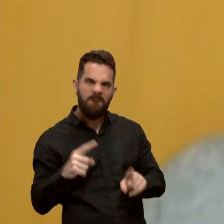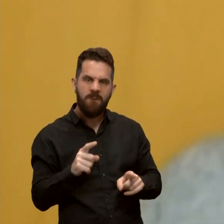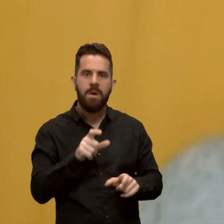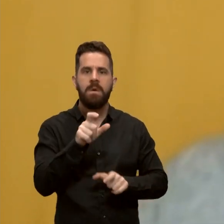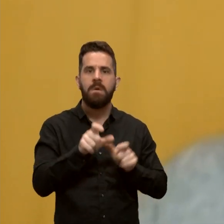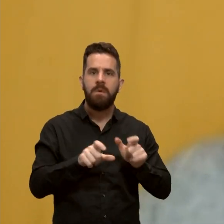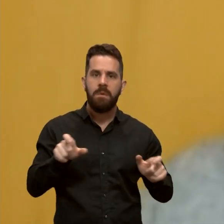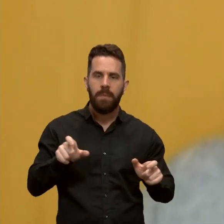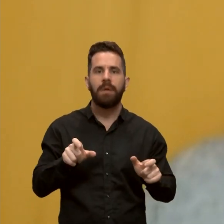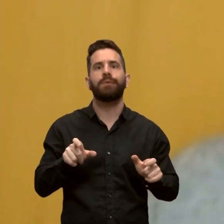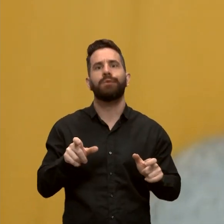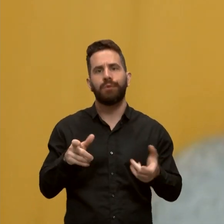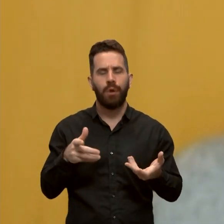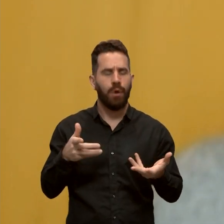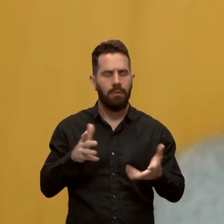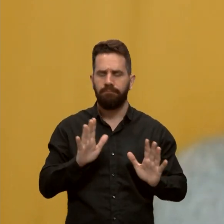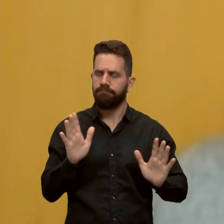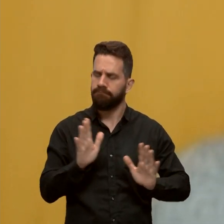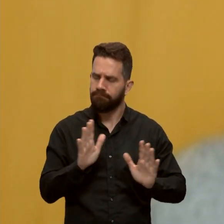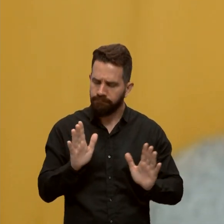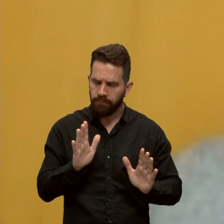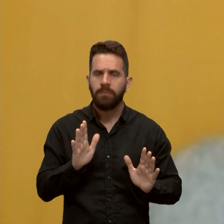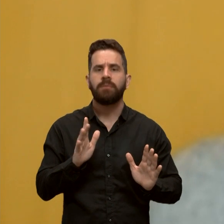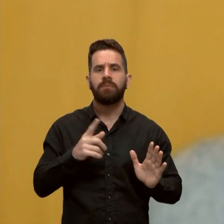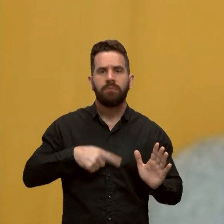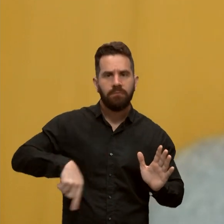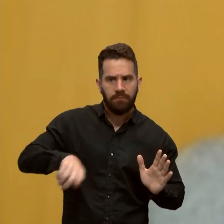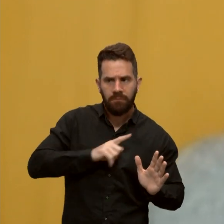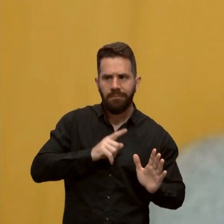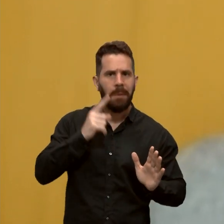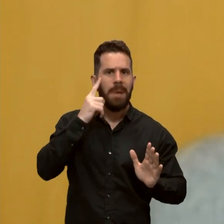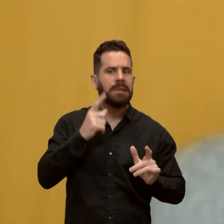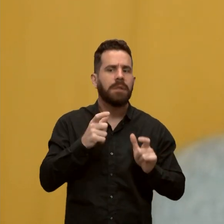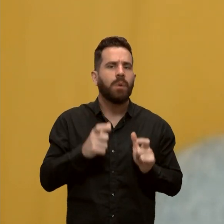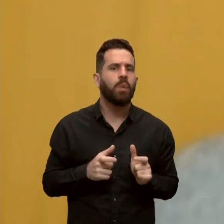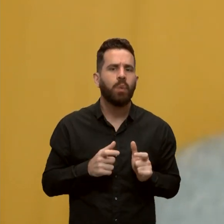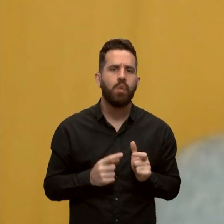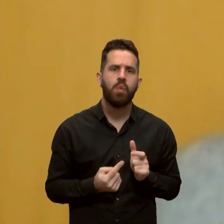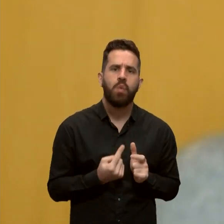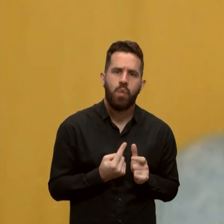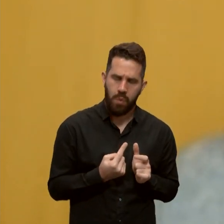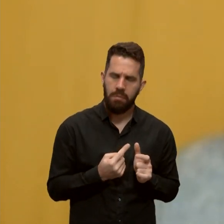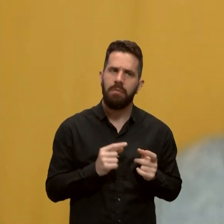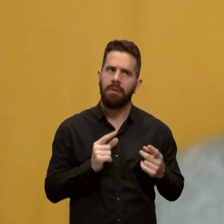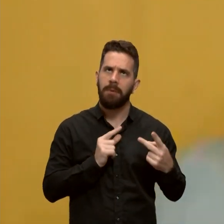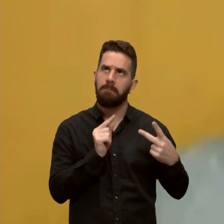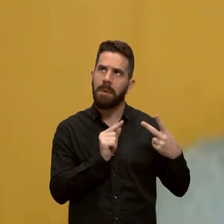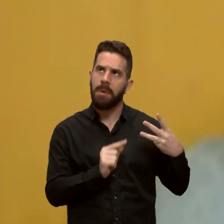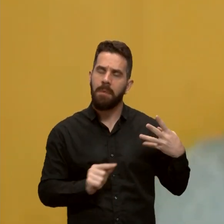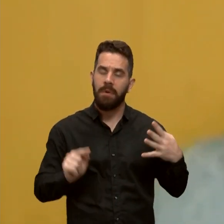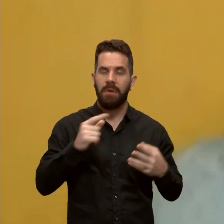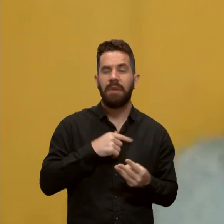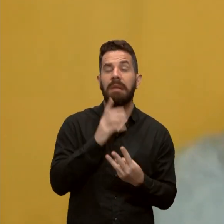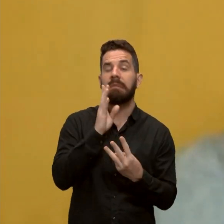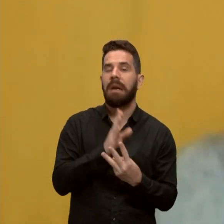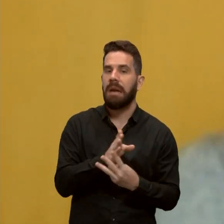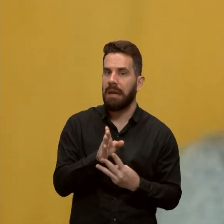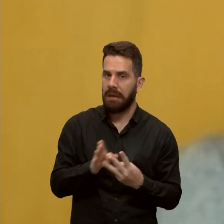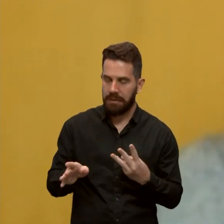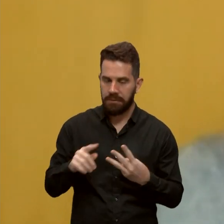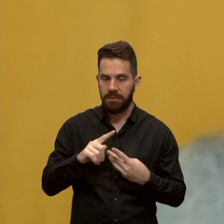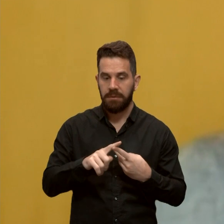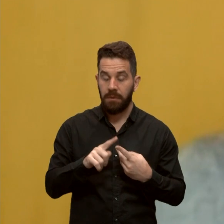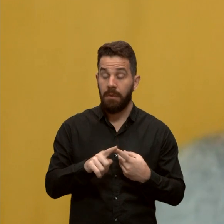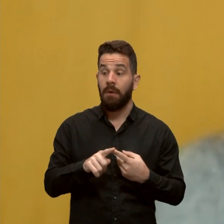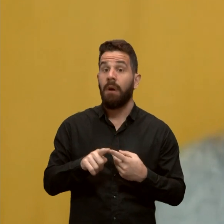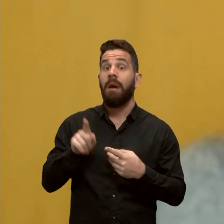só no território, né? Então, o projeto tem, diria, talvez 3 grandes linhas de ação, né? Fortalecimento das